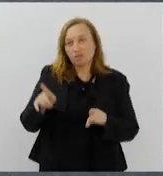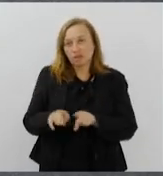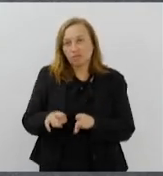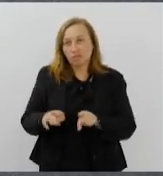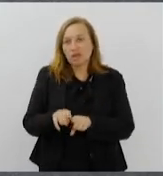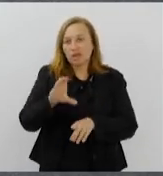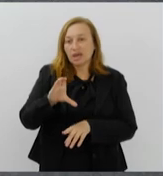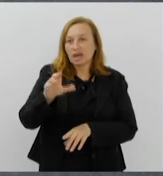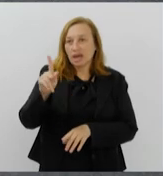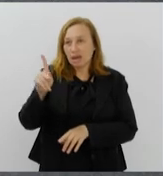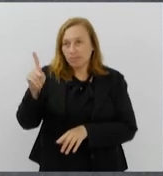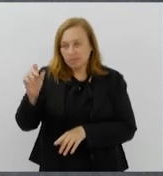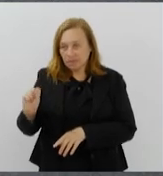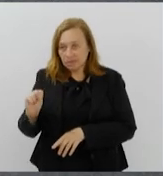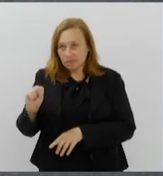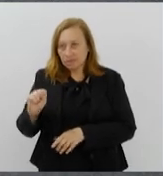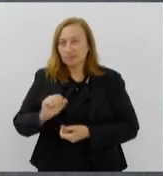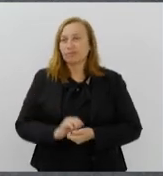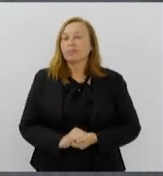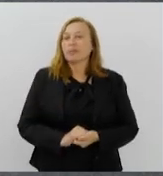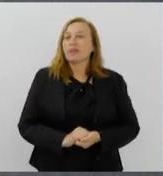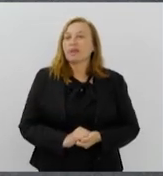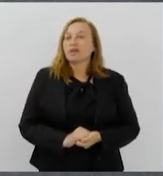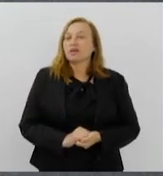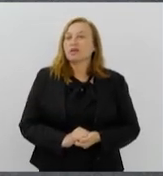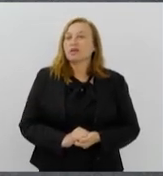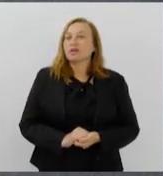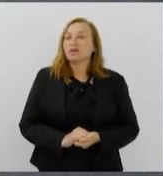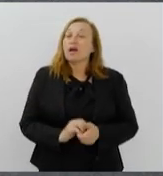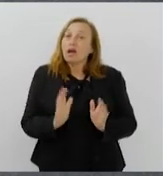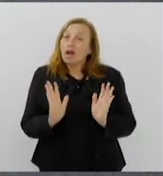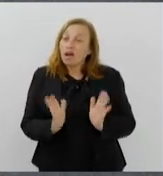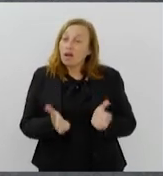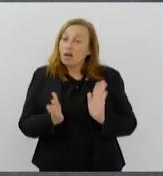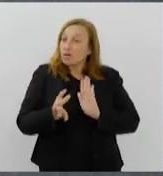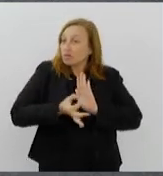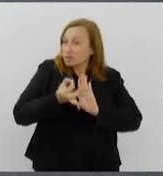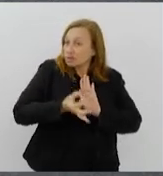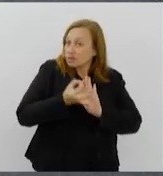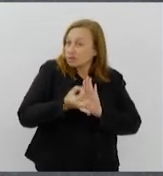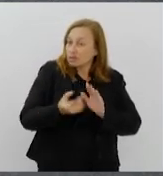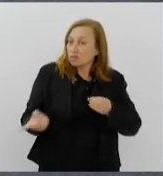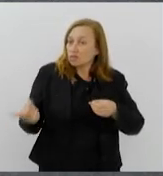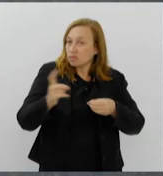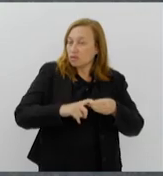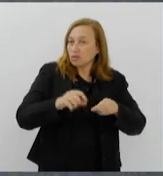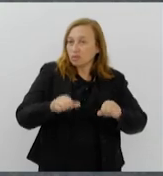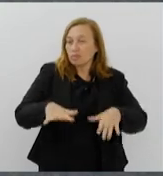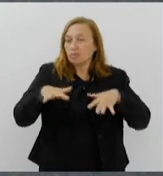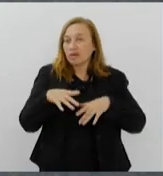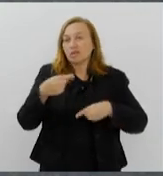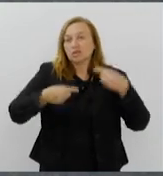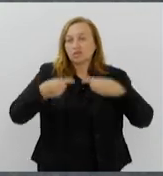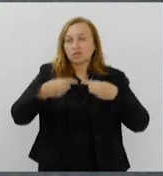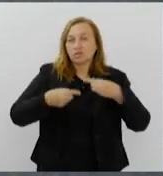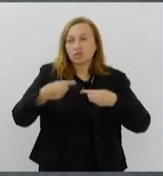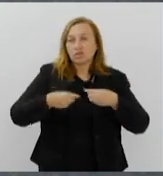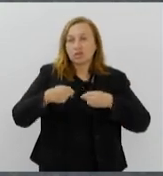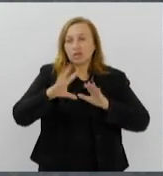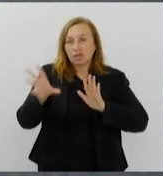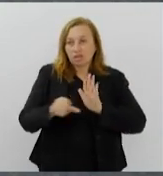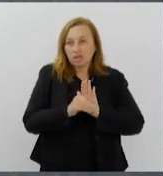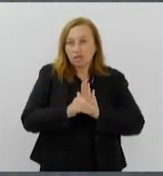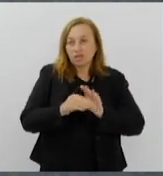CAPES. No caso, o parecer agora, como volta em plenário para a gente debater as emendas, é favorável